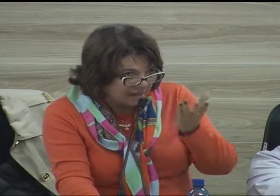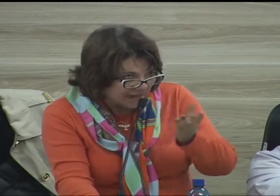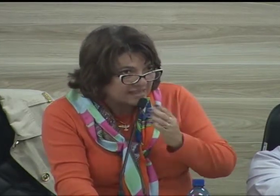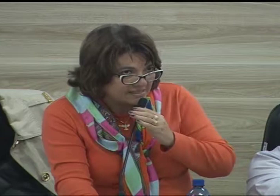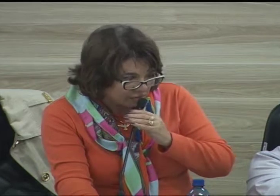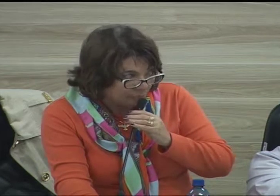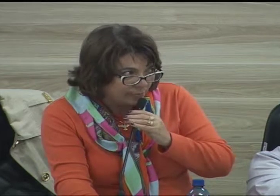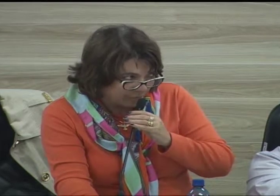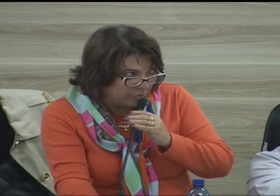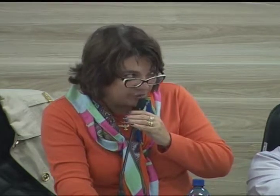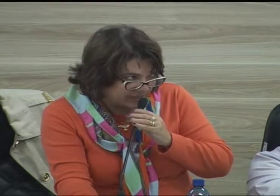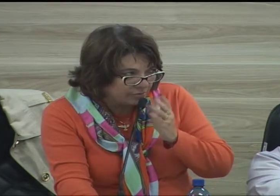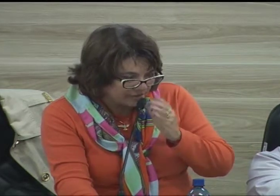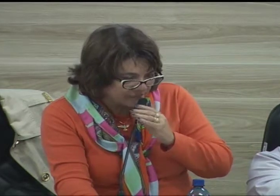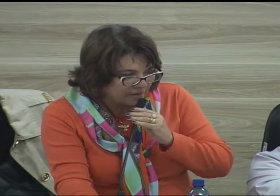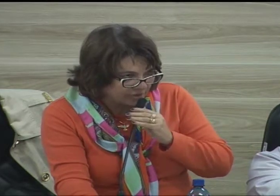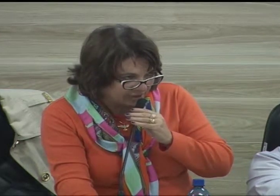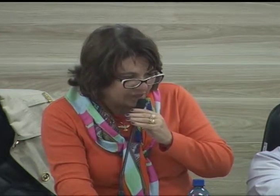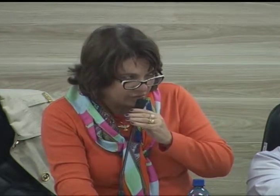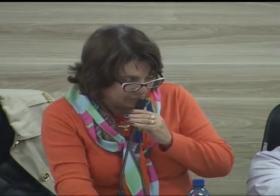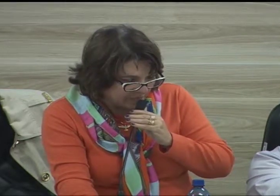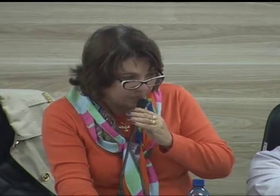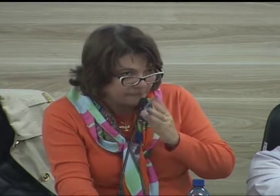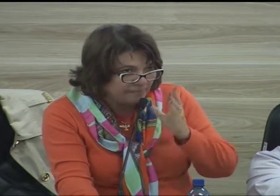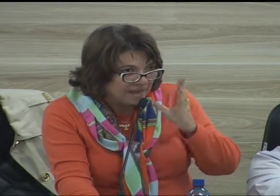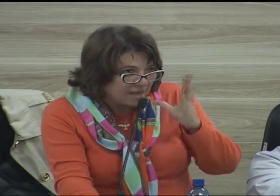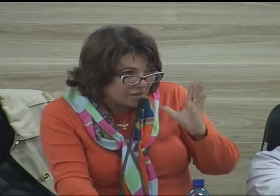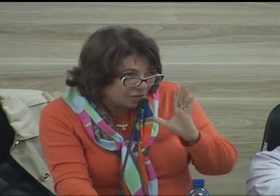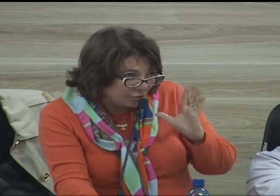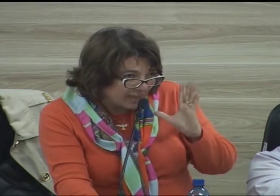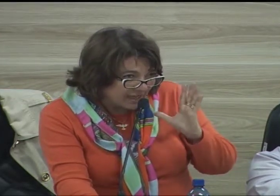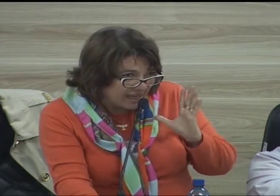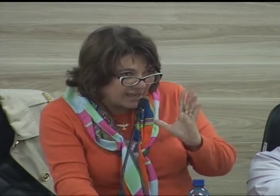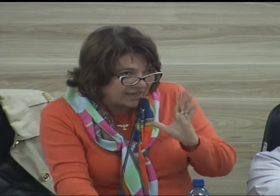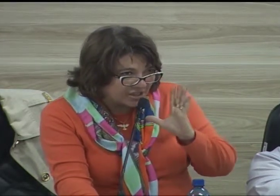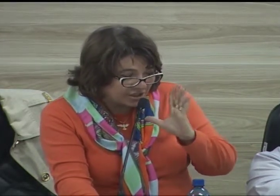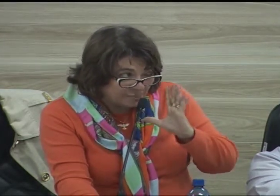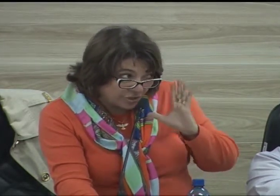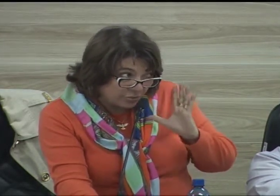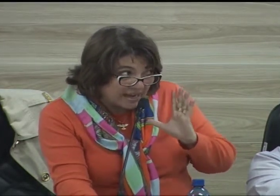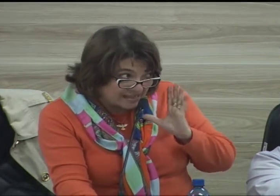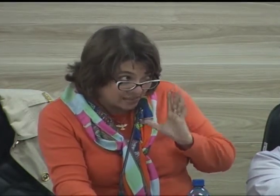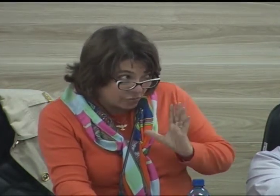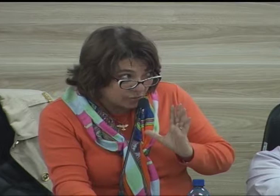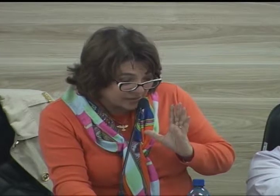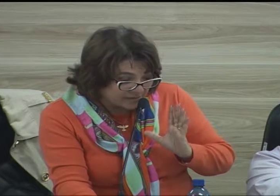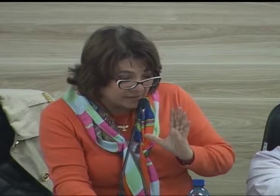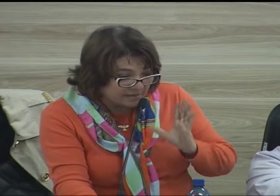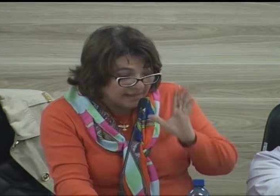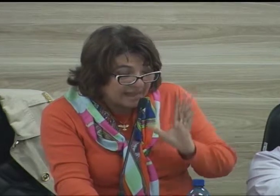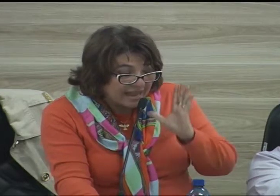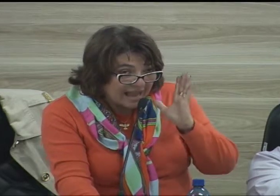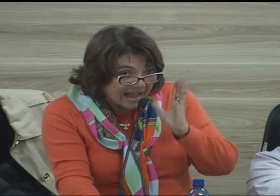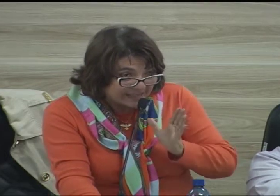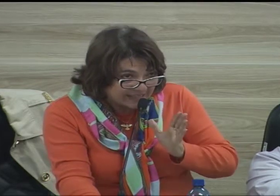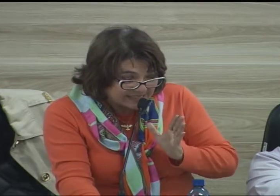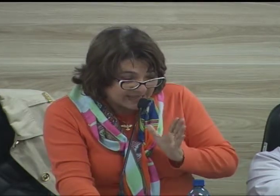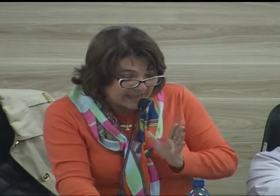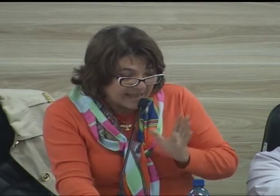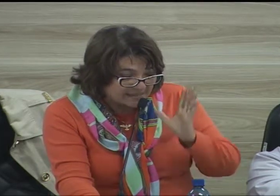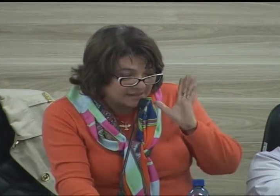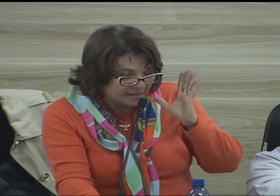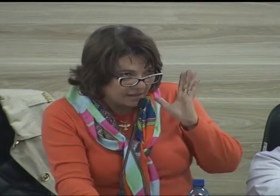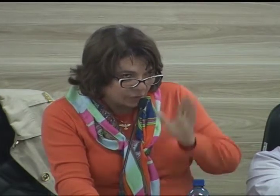reunião, assim como o próprio Conselho Municipal de Direitos Humanos. Eu só não queria que a gente misturasse as coisas, né? Aqui